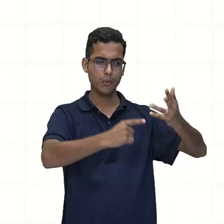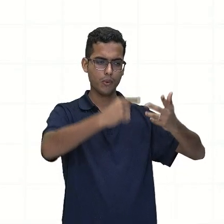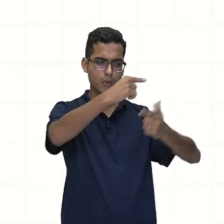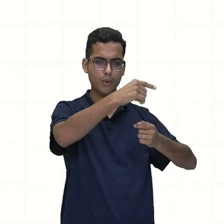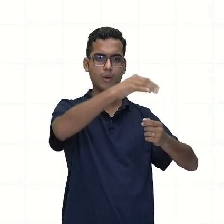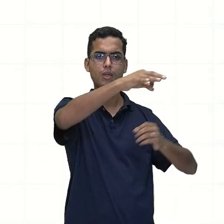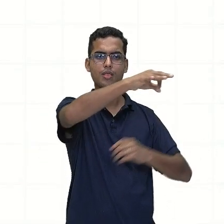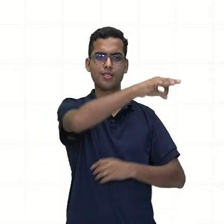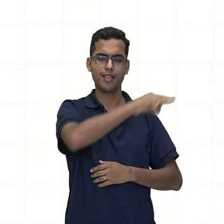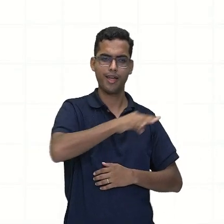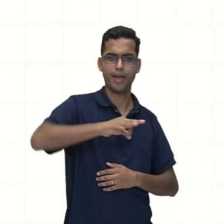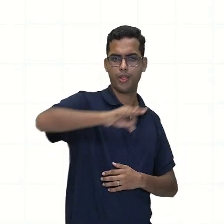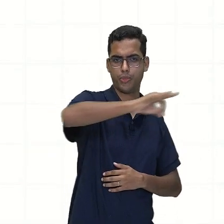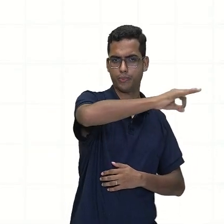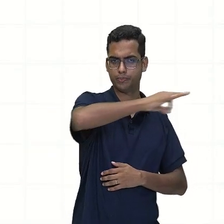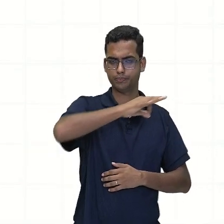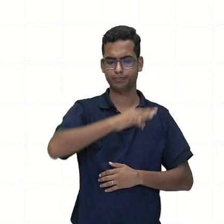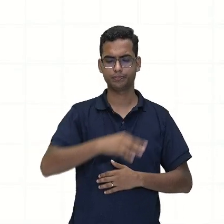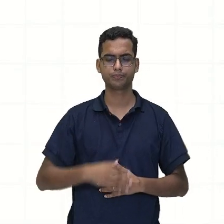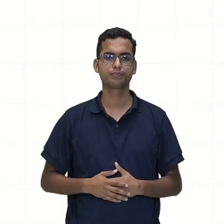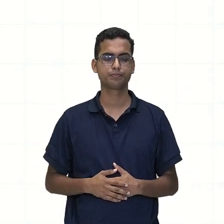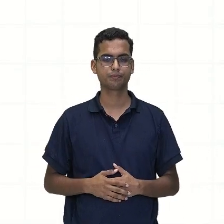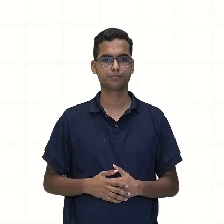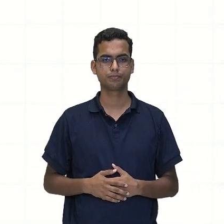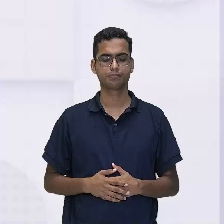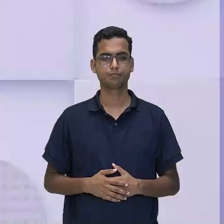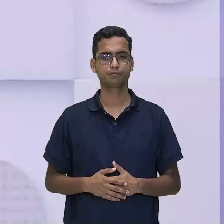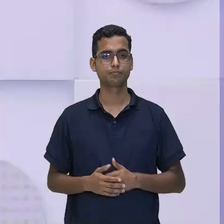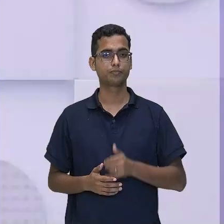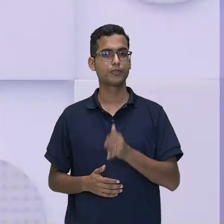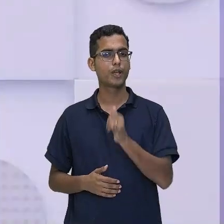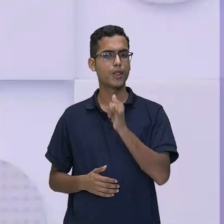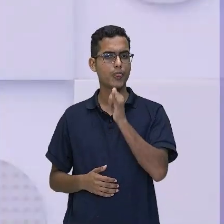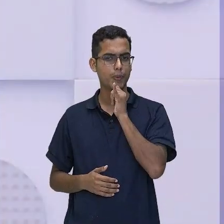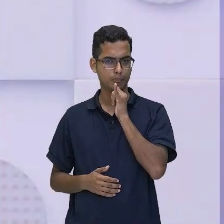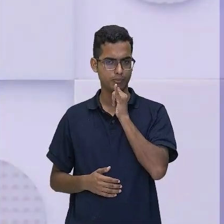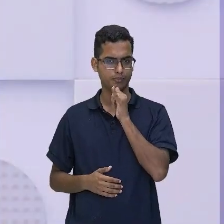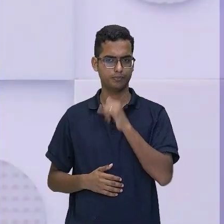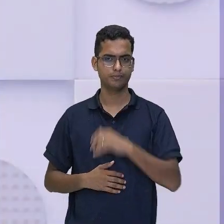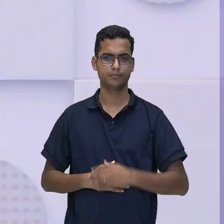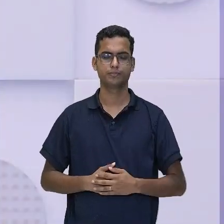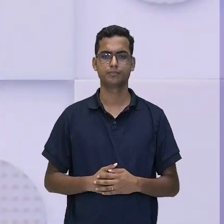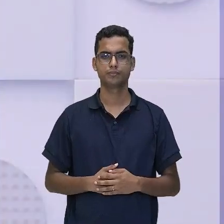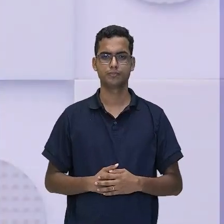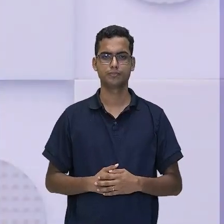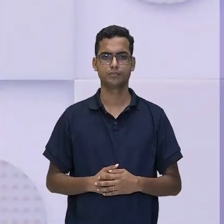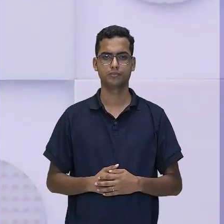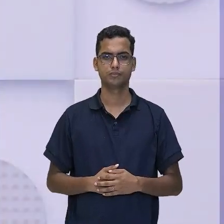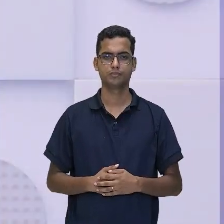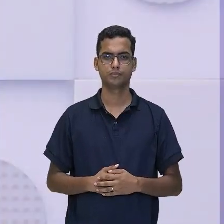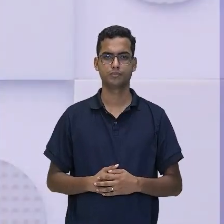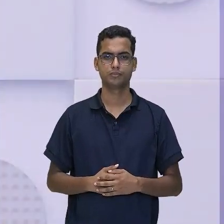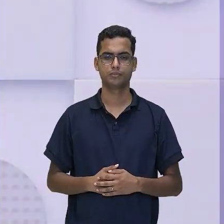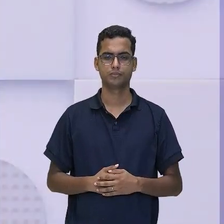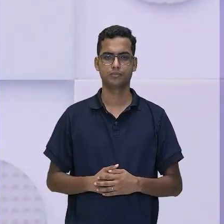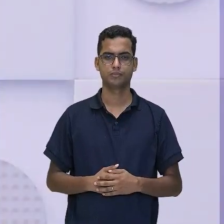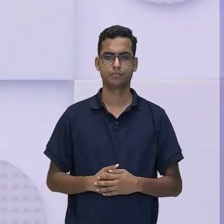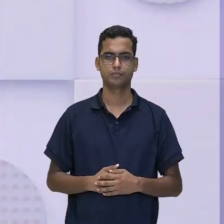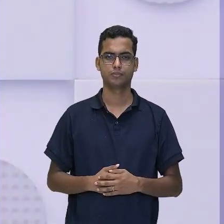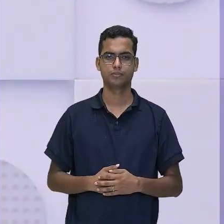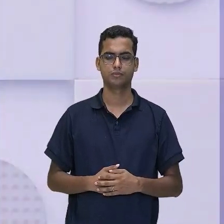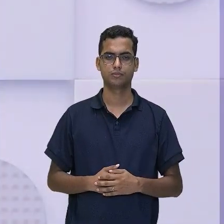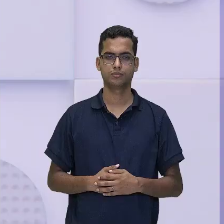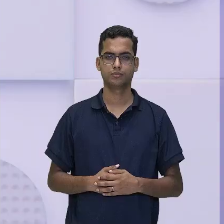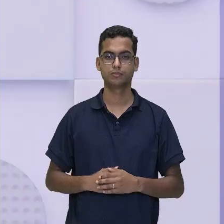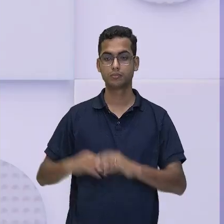Aqui eu quero pensar alguns exemplos que são mais locais. Por exemplo, nas